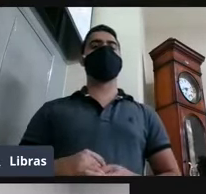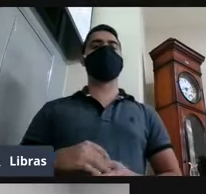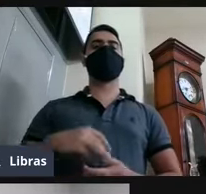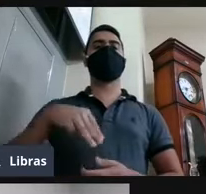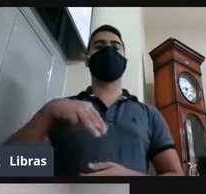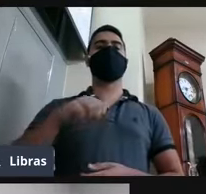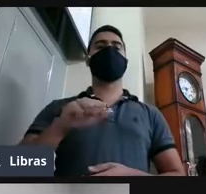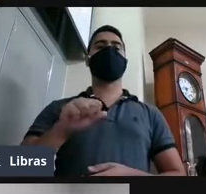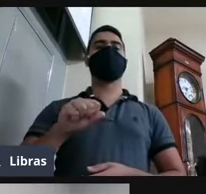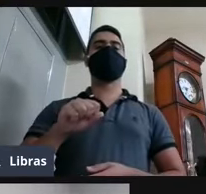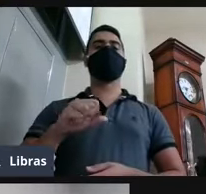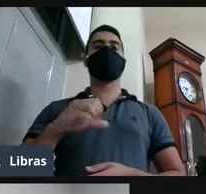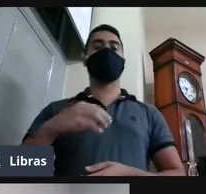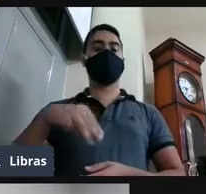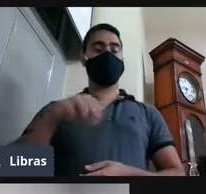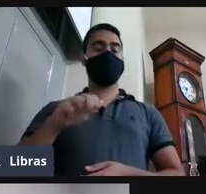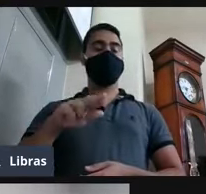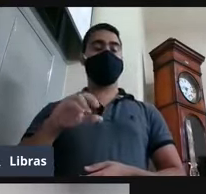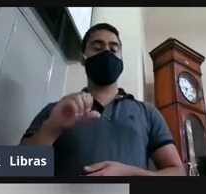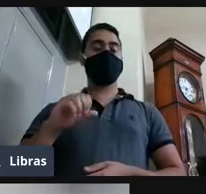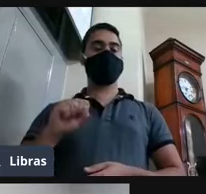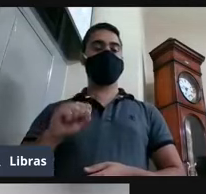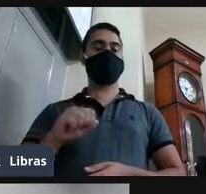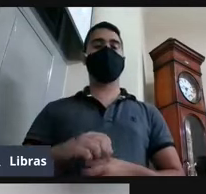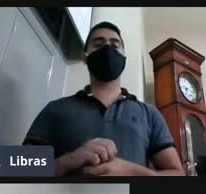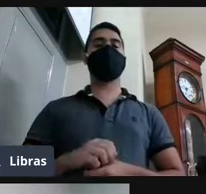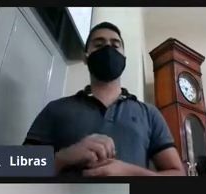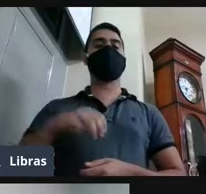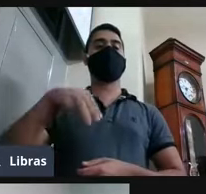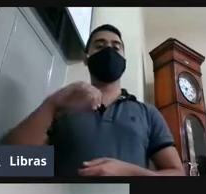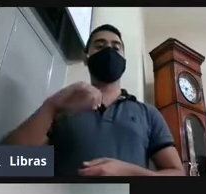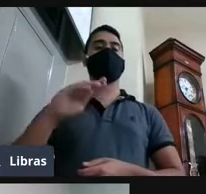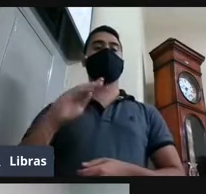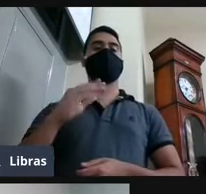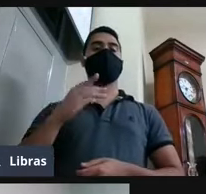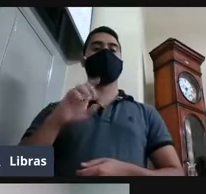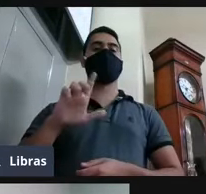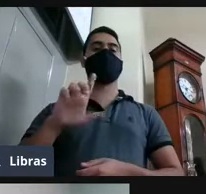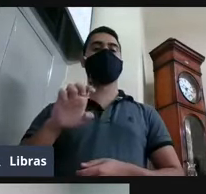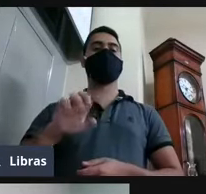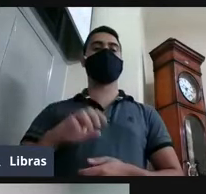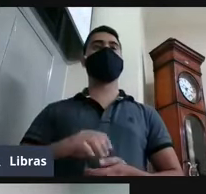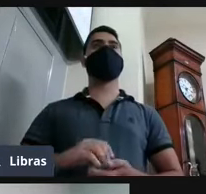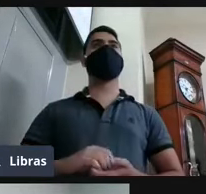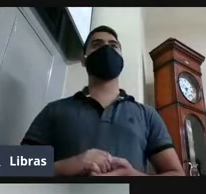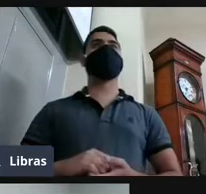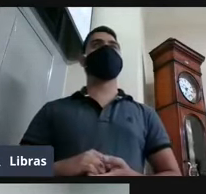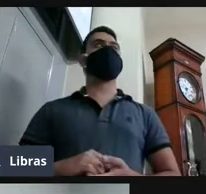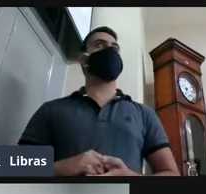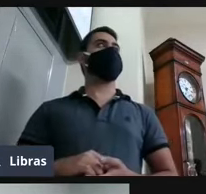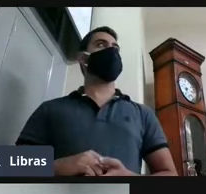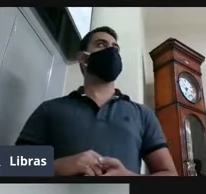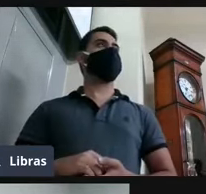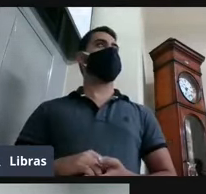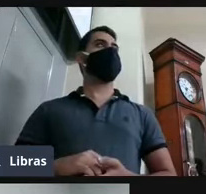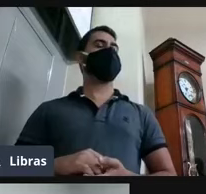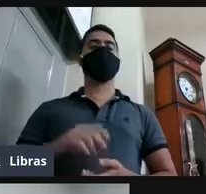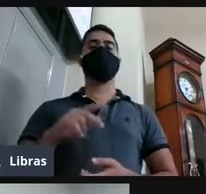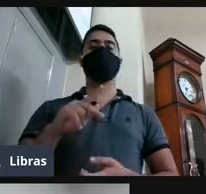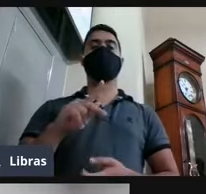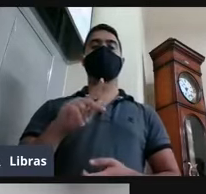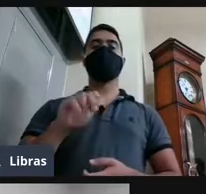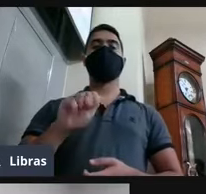Marcos da Silva Marques. Vereadora Michele Vieira Cabral da Silva. Vereador Paulo